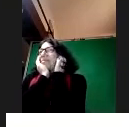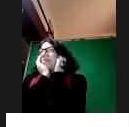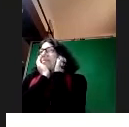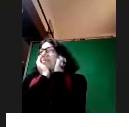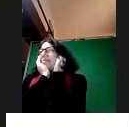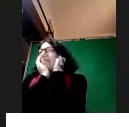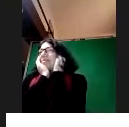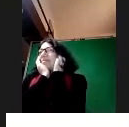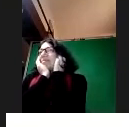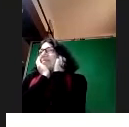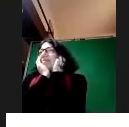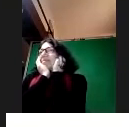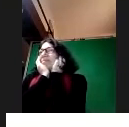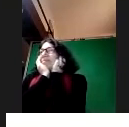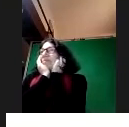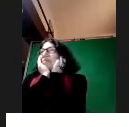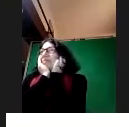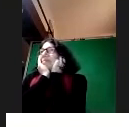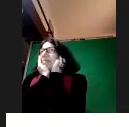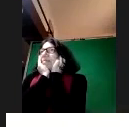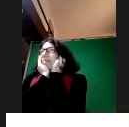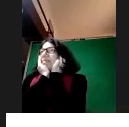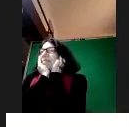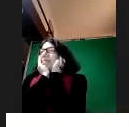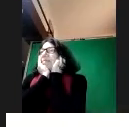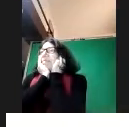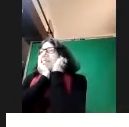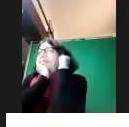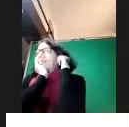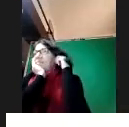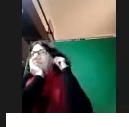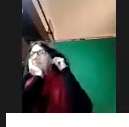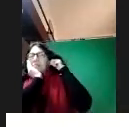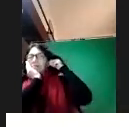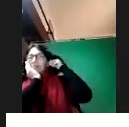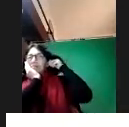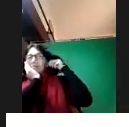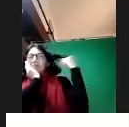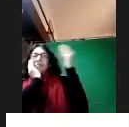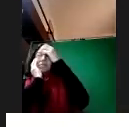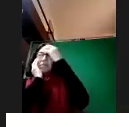um processo de composição, digamos assim, que de alguma maneira esta